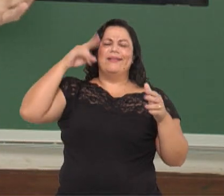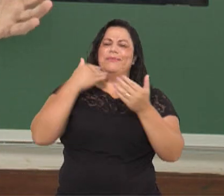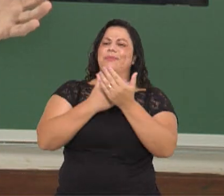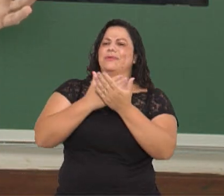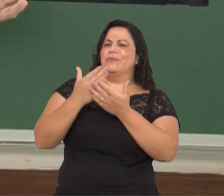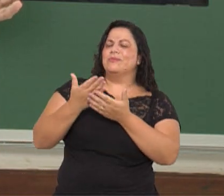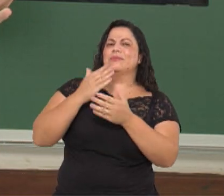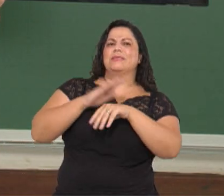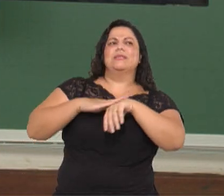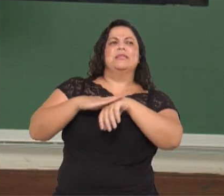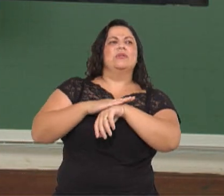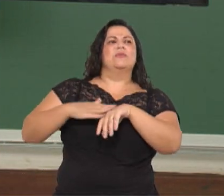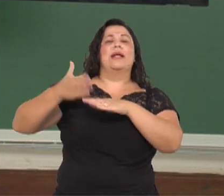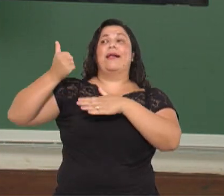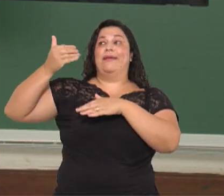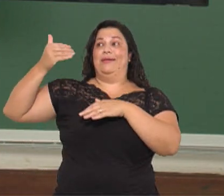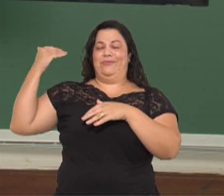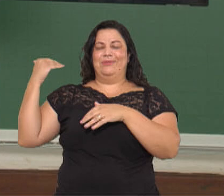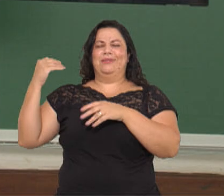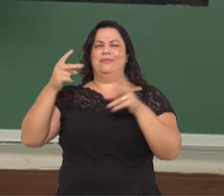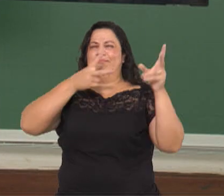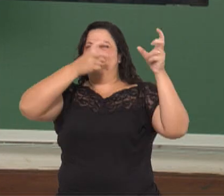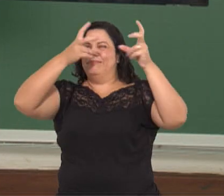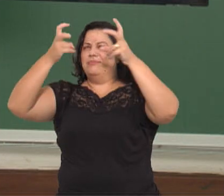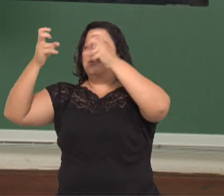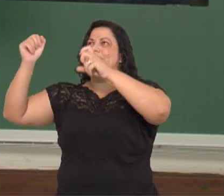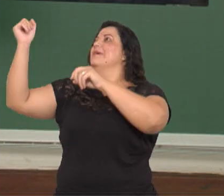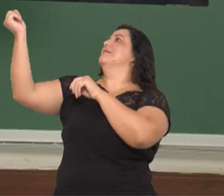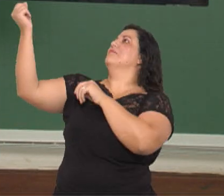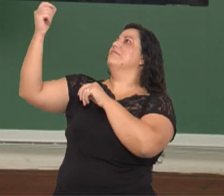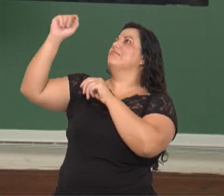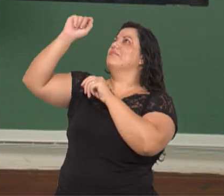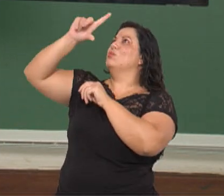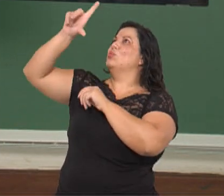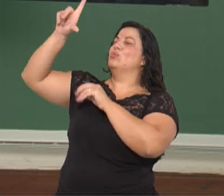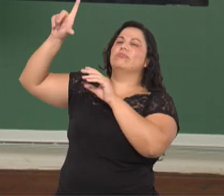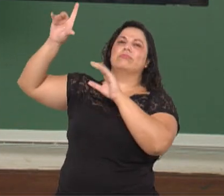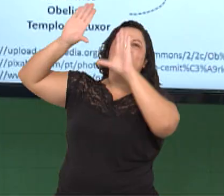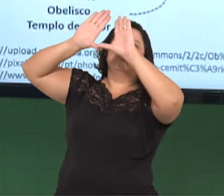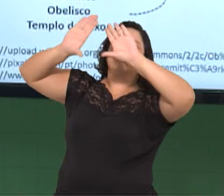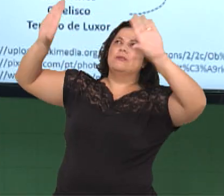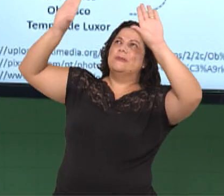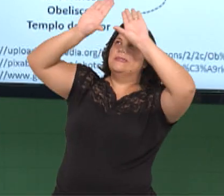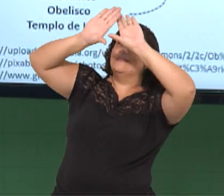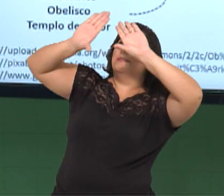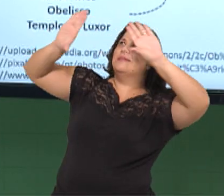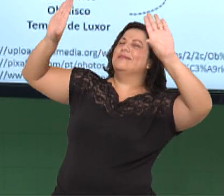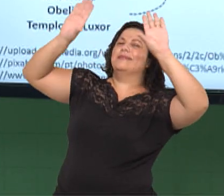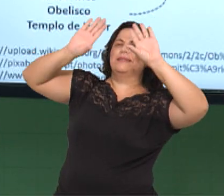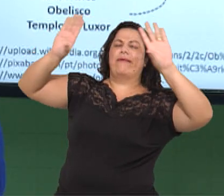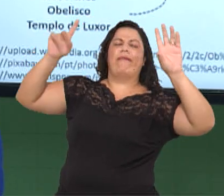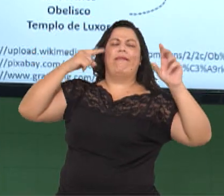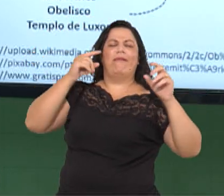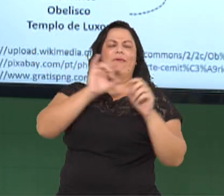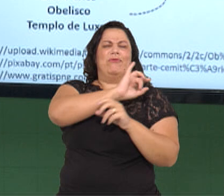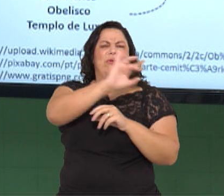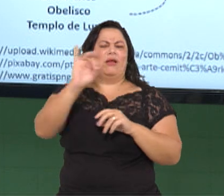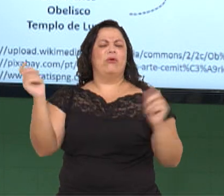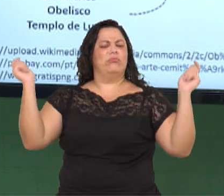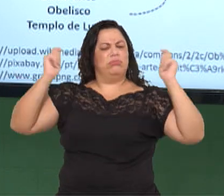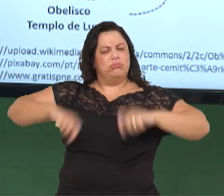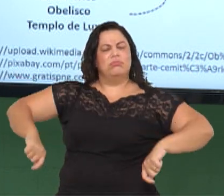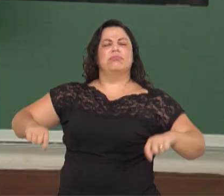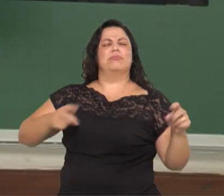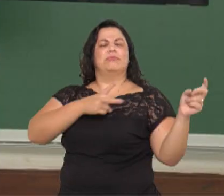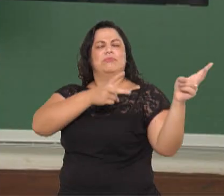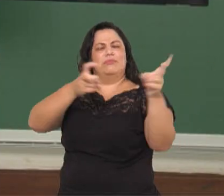aula sobre a observação do céu? Então eu posso observar o céu, você pode observar o céu. Mas eu não falei